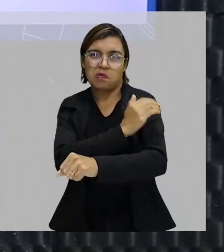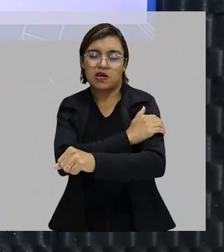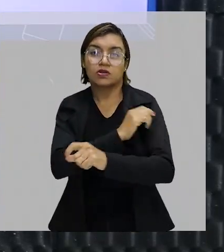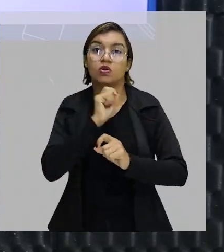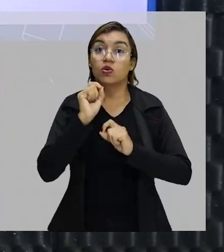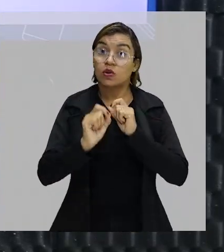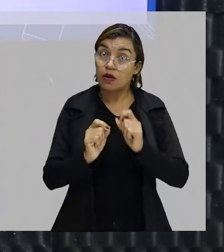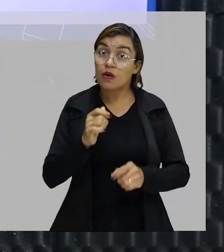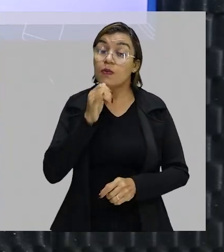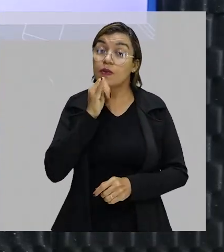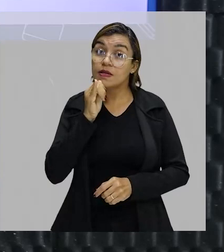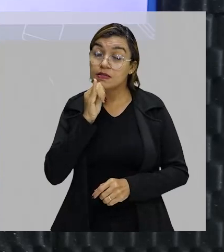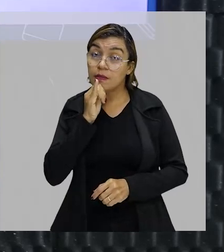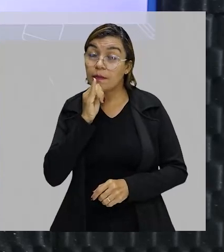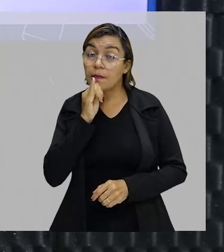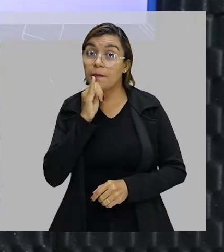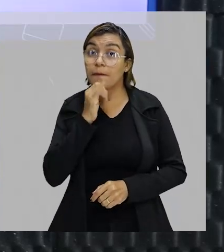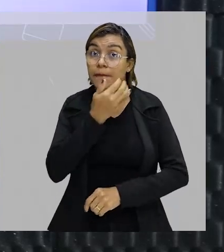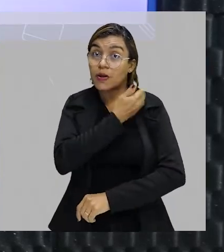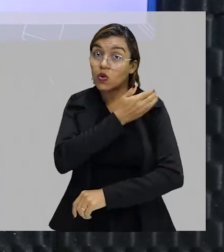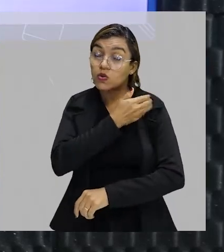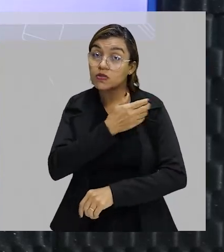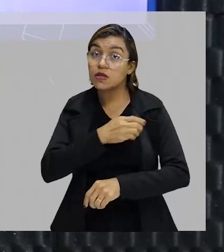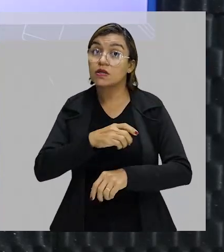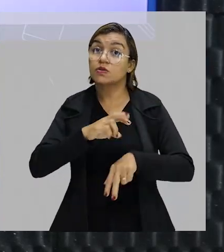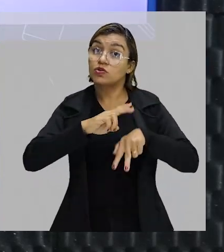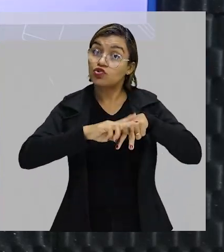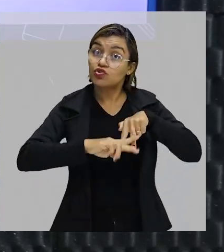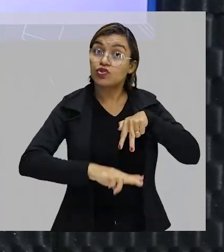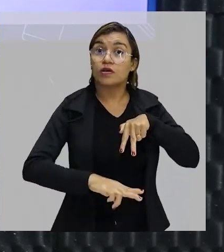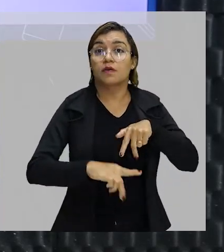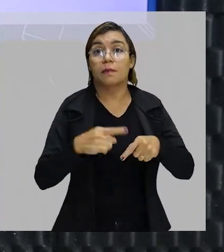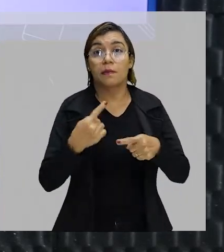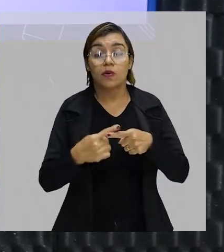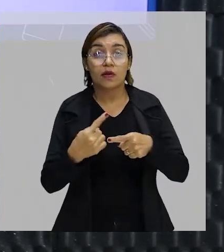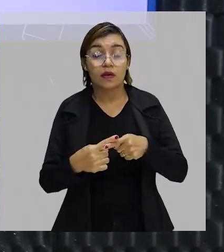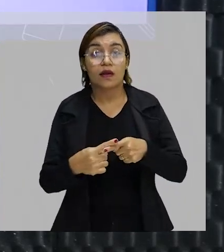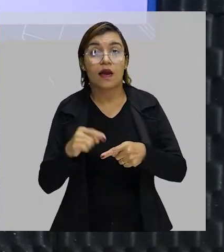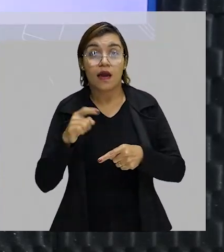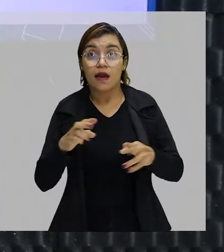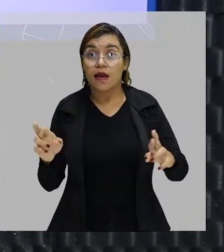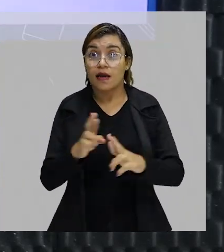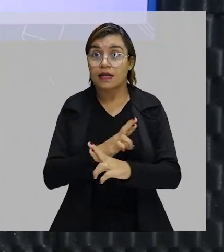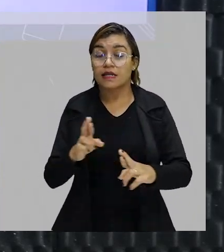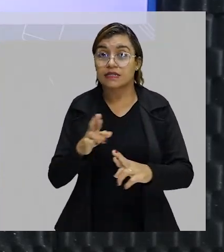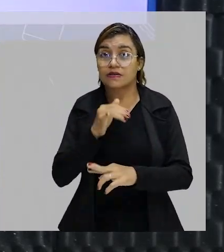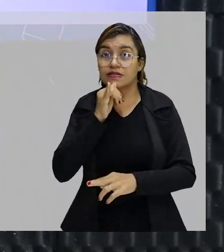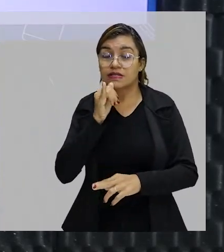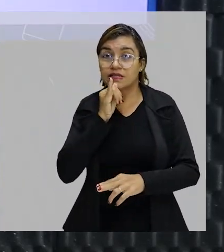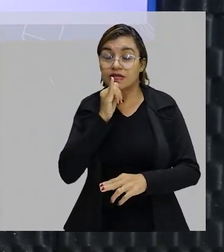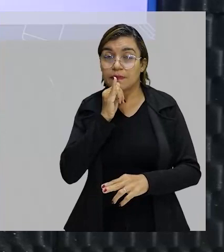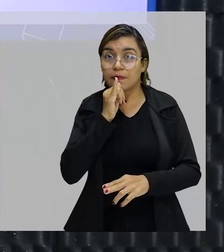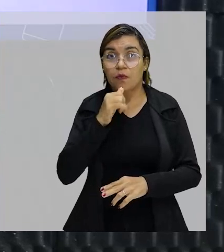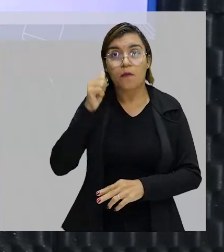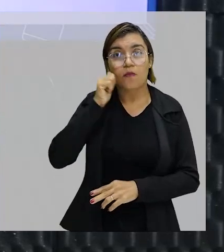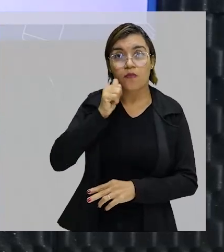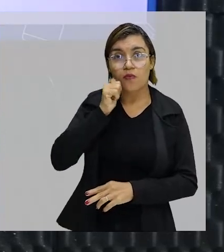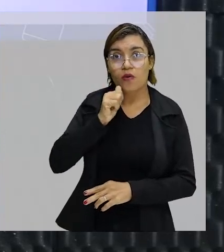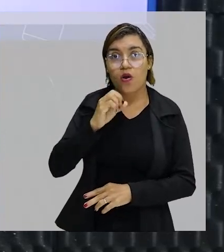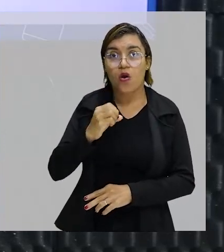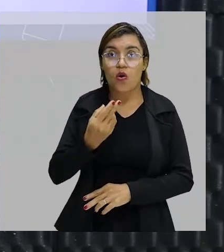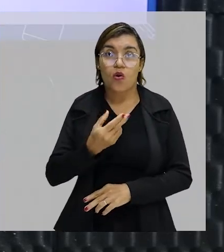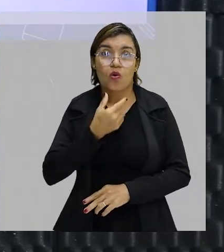exemplo de preconceito sexual. Por que é preconceito sexual? Porque é da relação homem e mulher. Tem a ver com a sexualidade e não